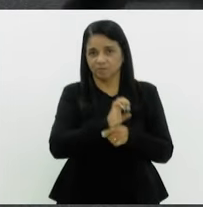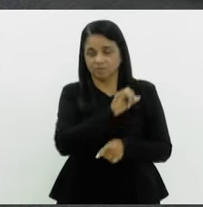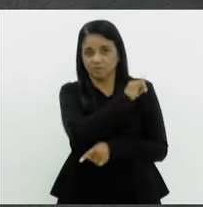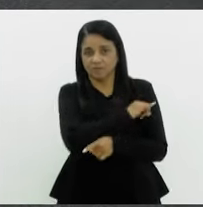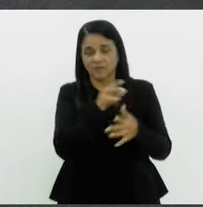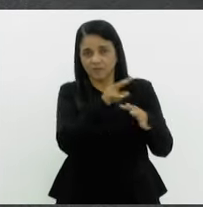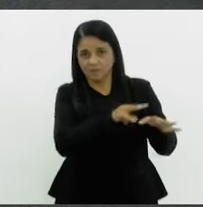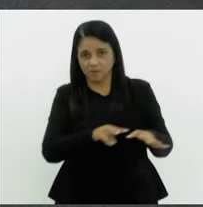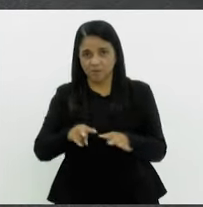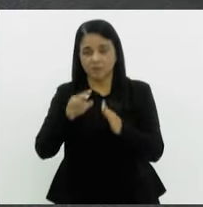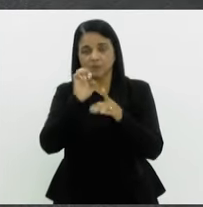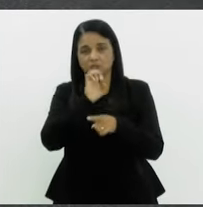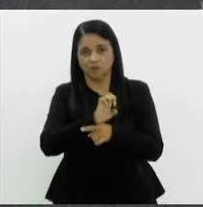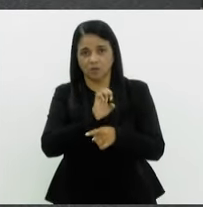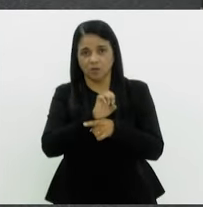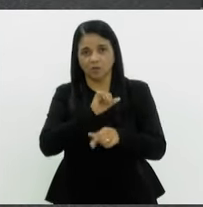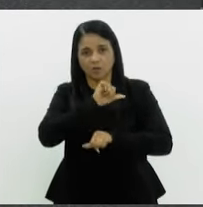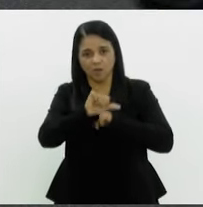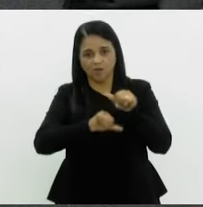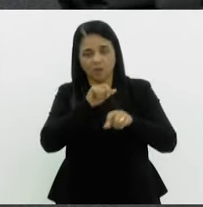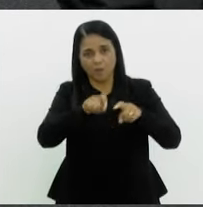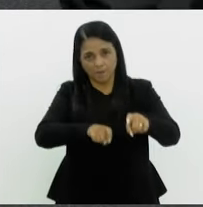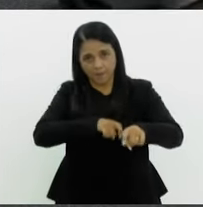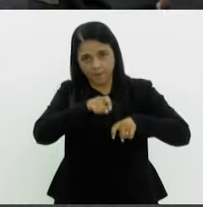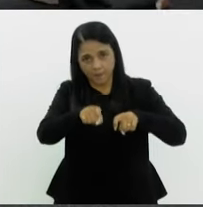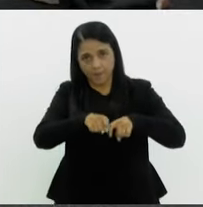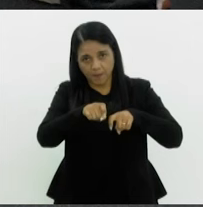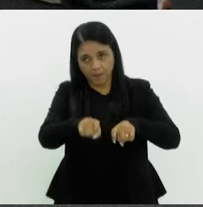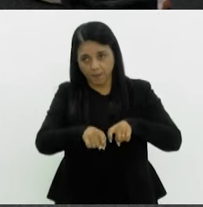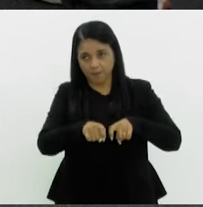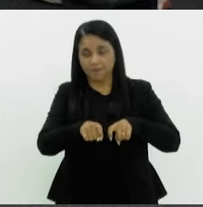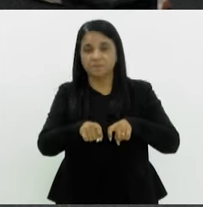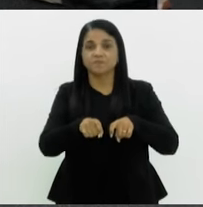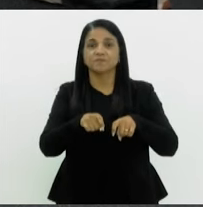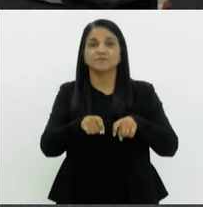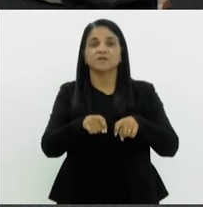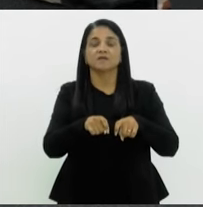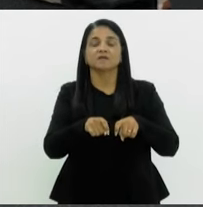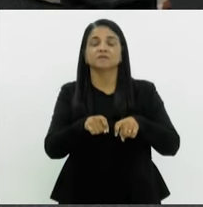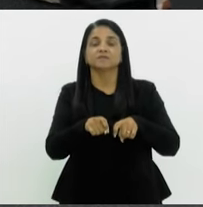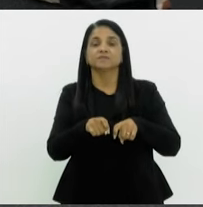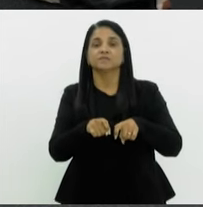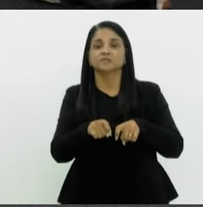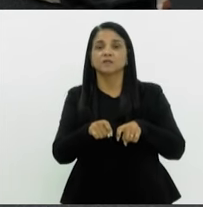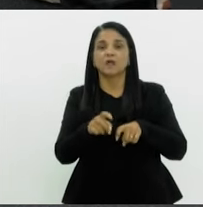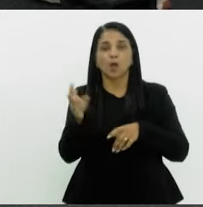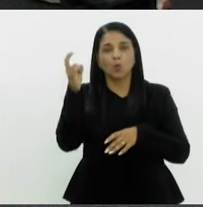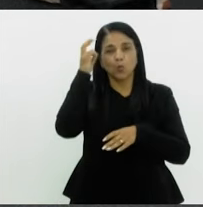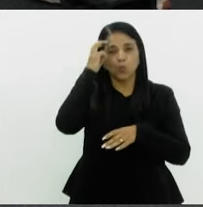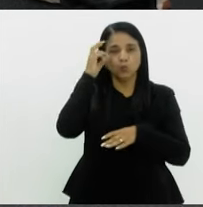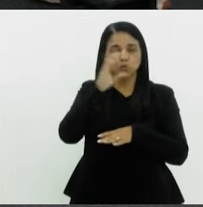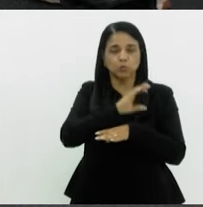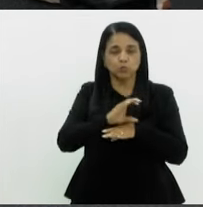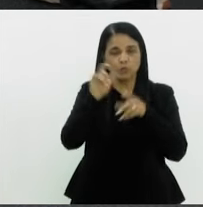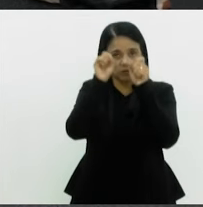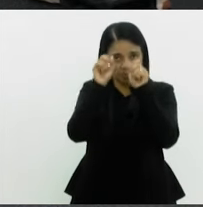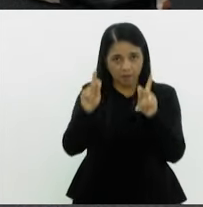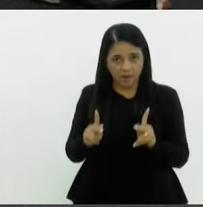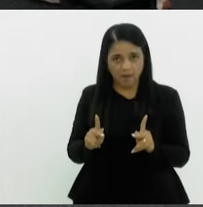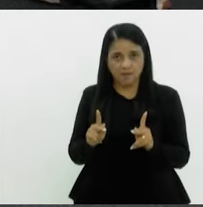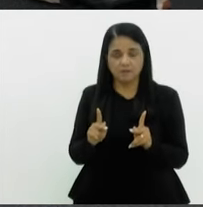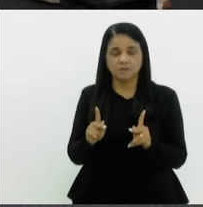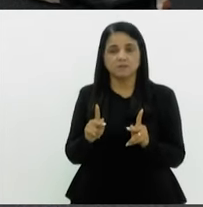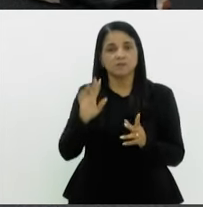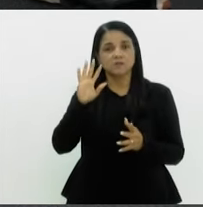Semana Estadual da Reforma Agrária e de promoção da cultura de paz e